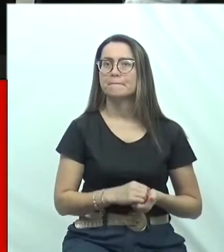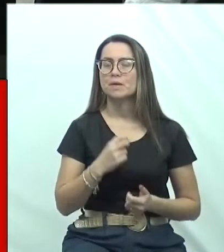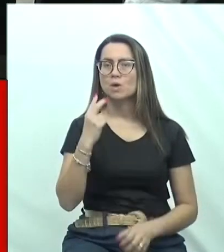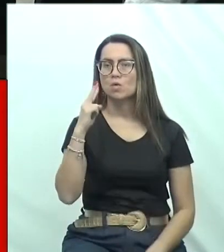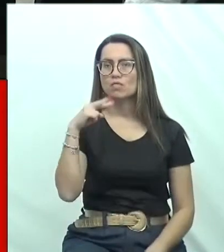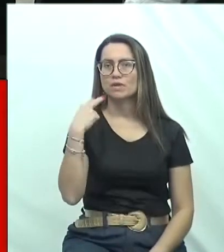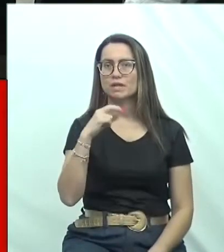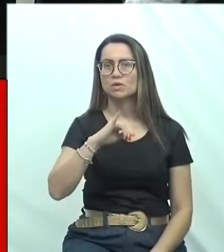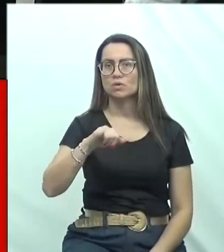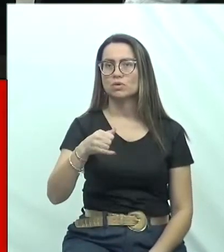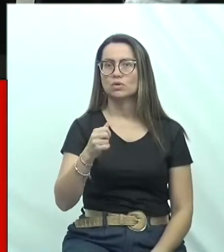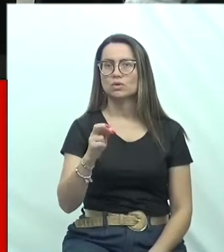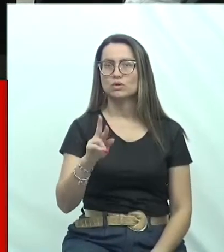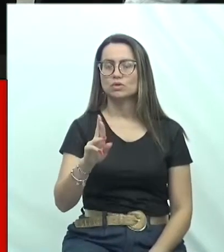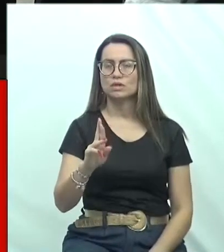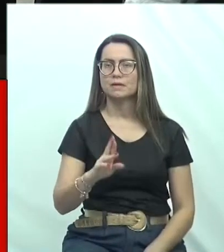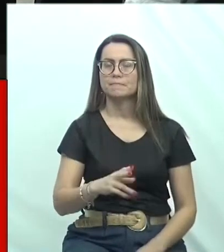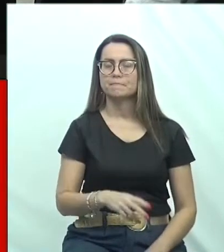Jair Alexandre.